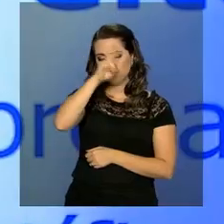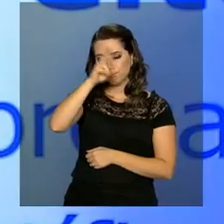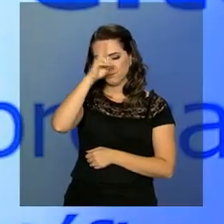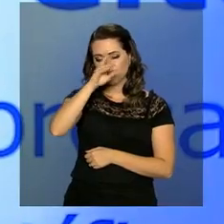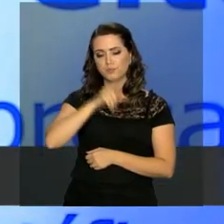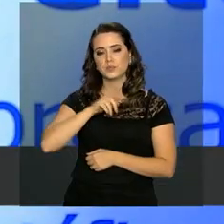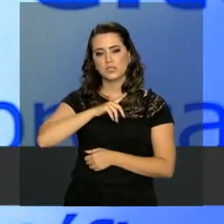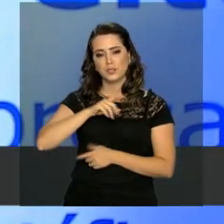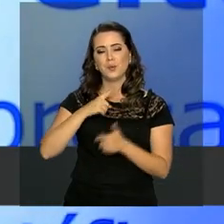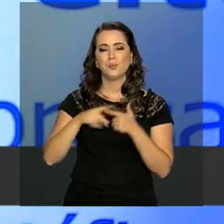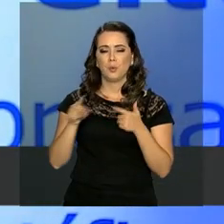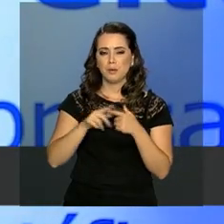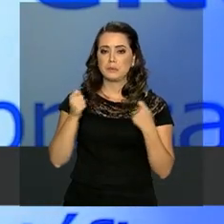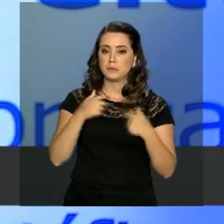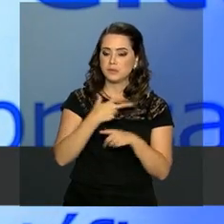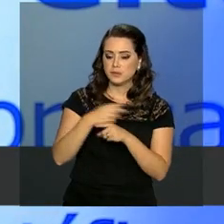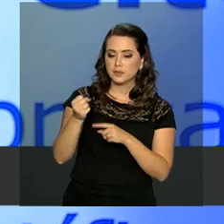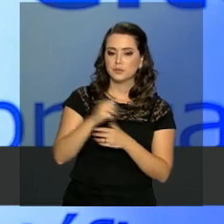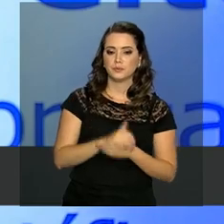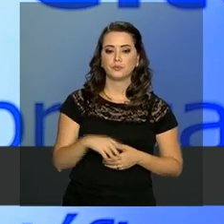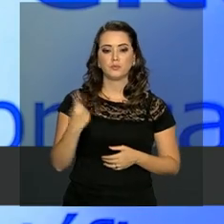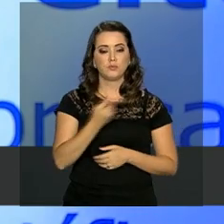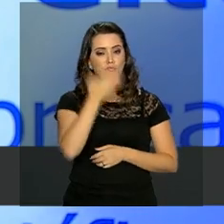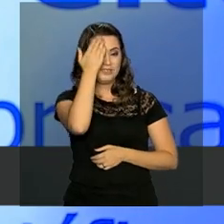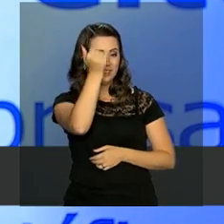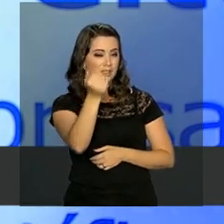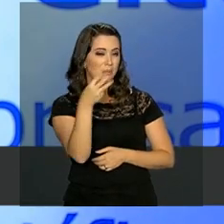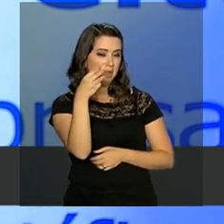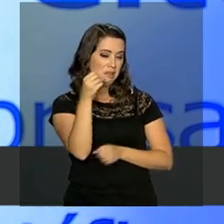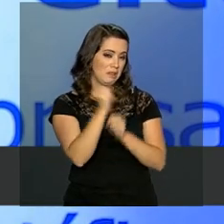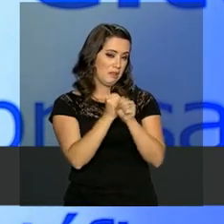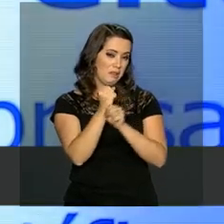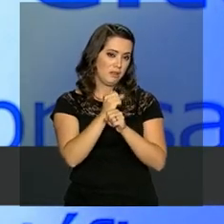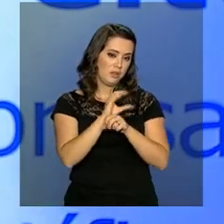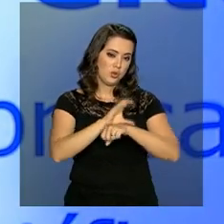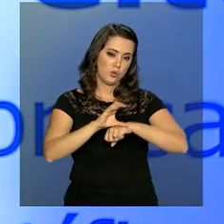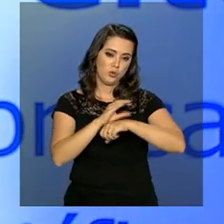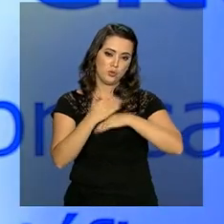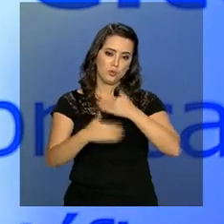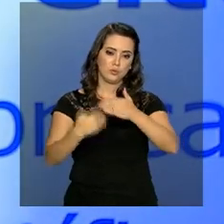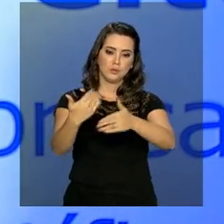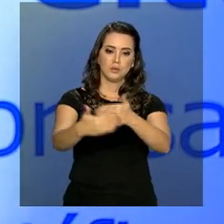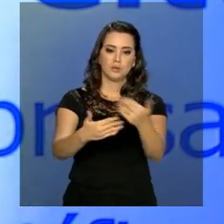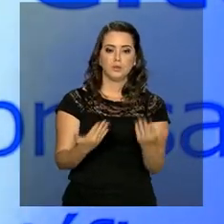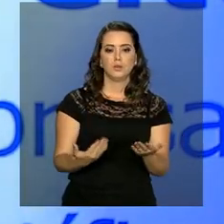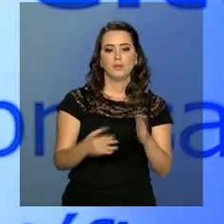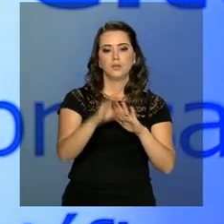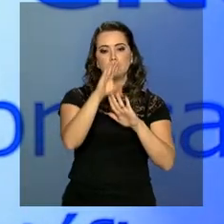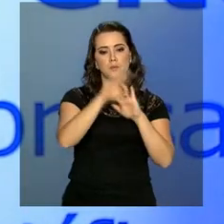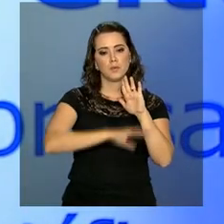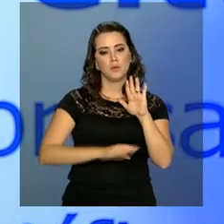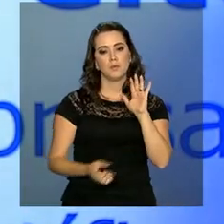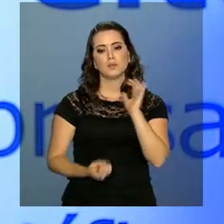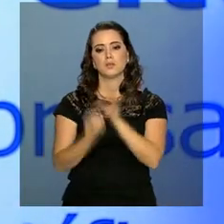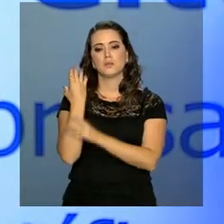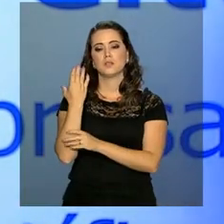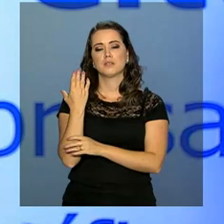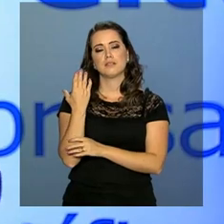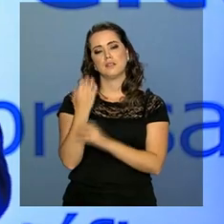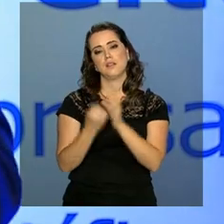A gente sabe que o Brasil, ao longo dos últimos 30 anos na Constituição, avançou muito, que programas foram